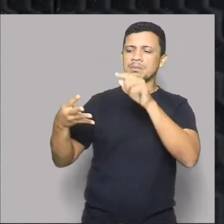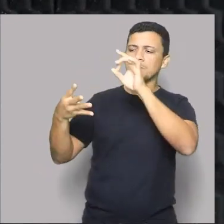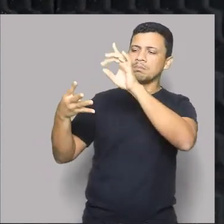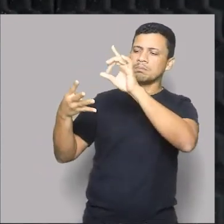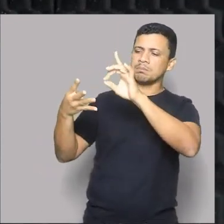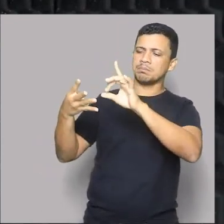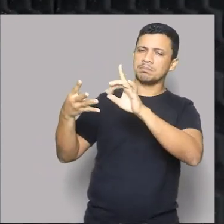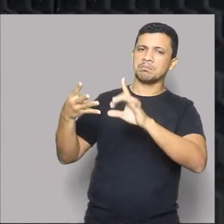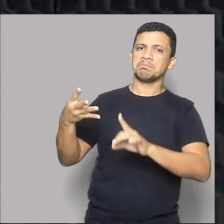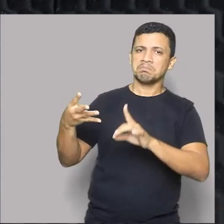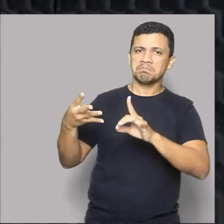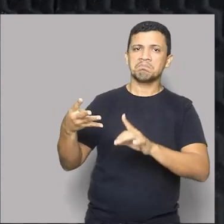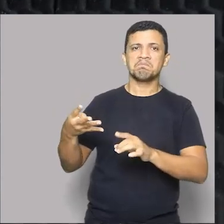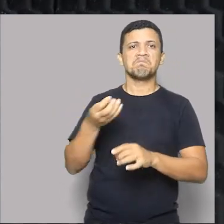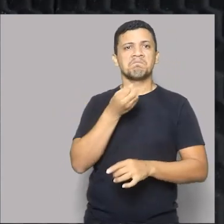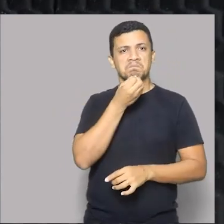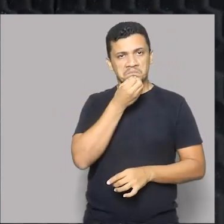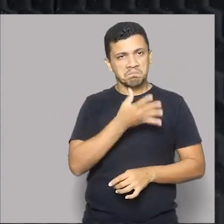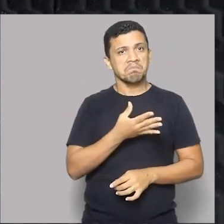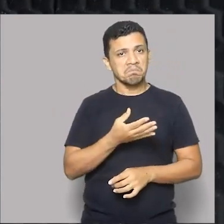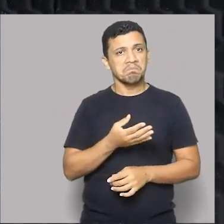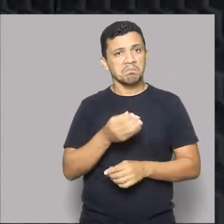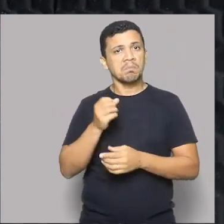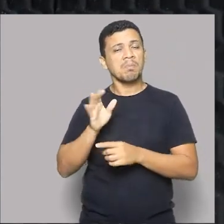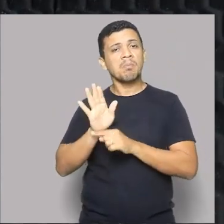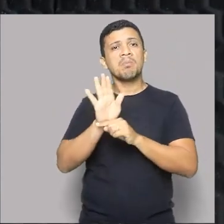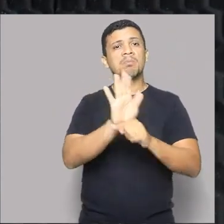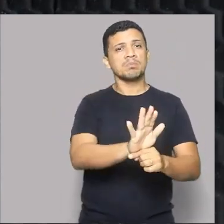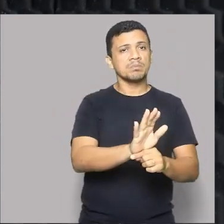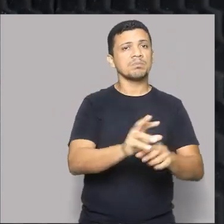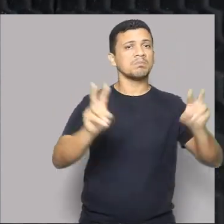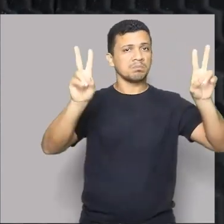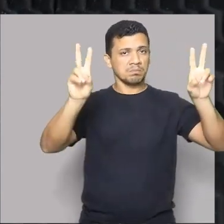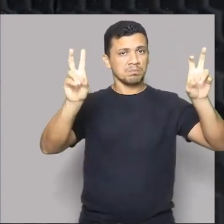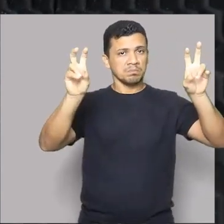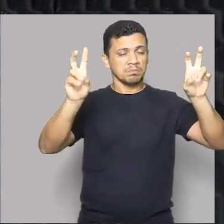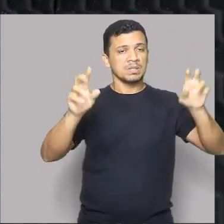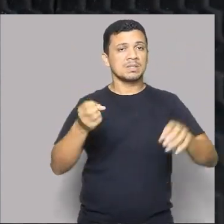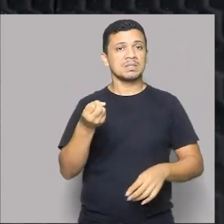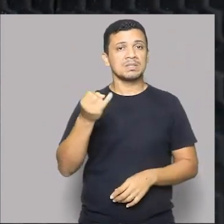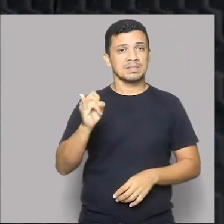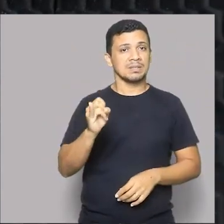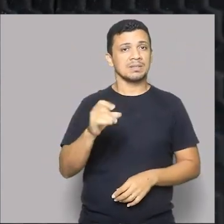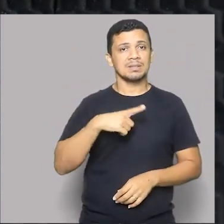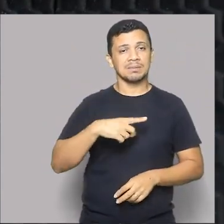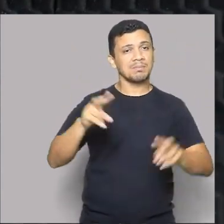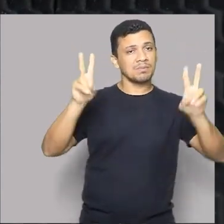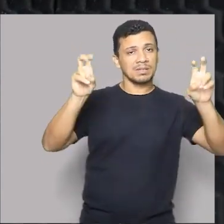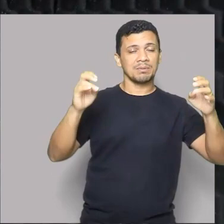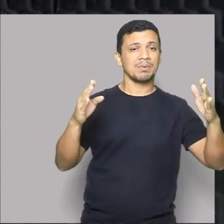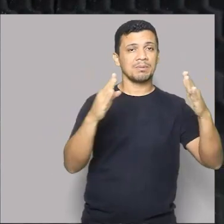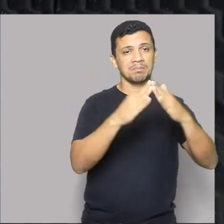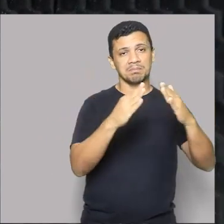argumentos são 4 argumentos que vão servir para esse tema, caso caia sobre moradia e